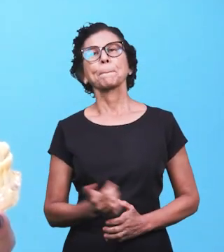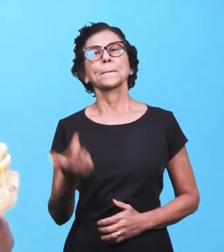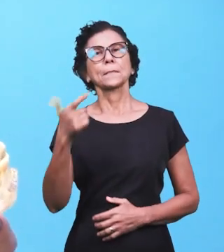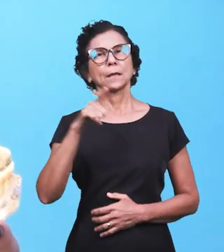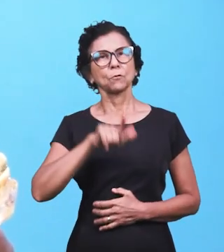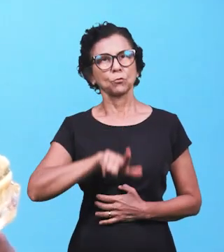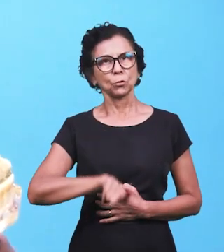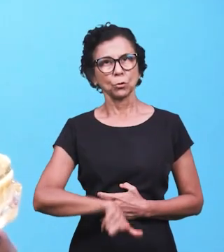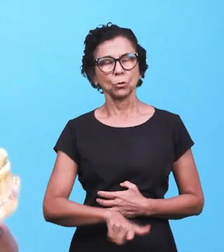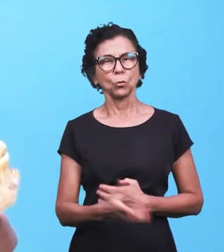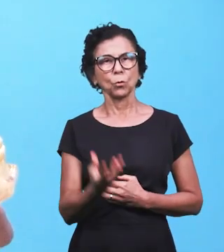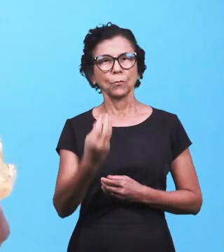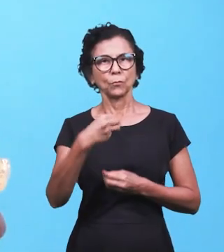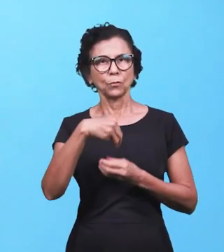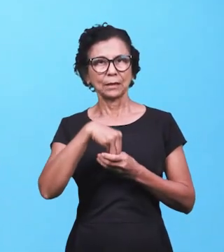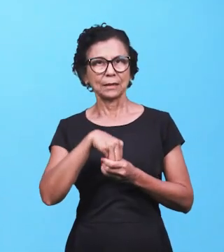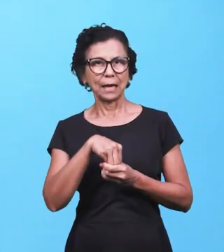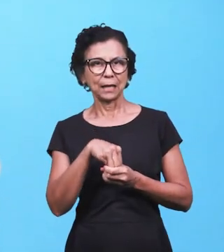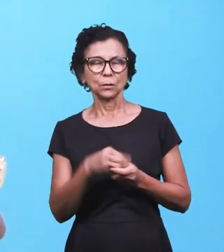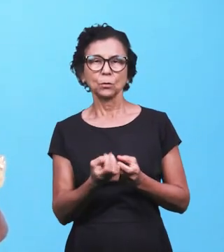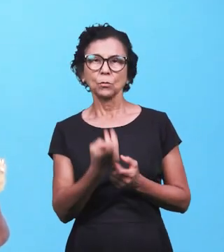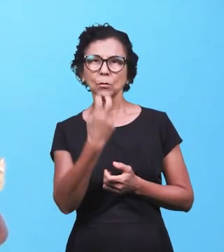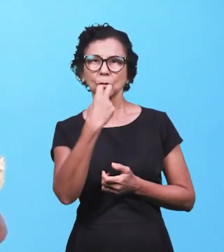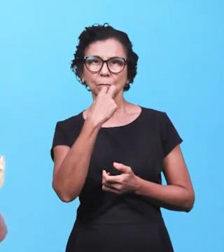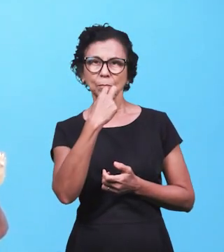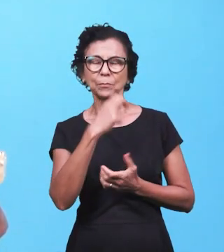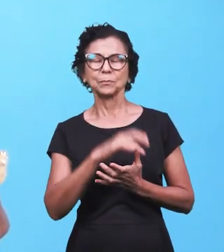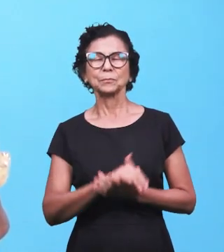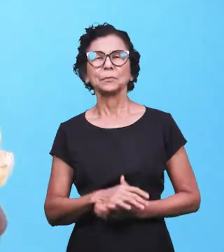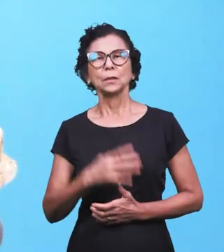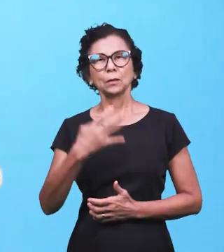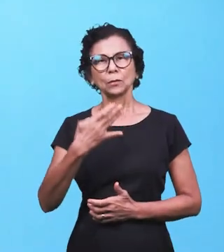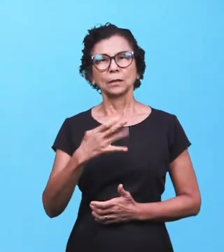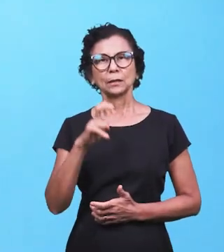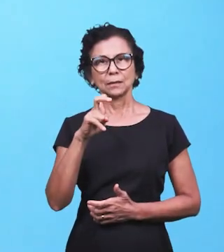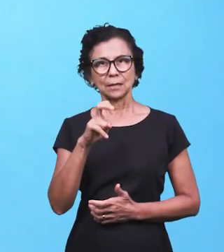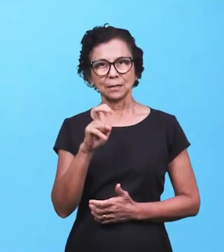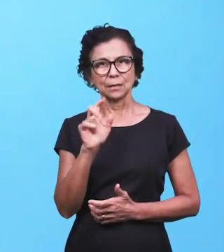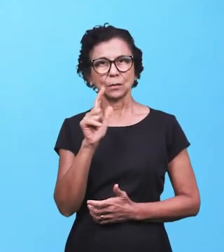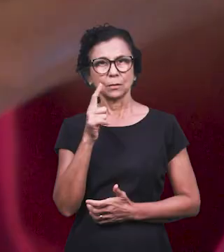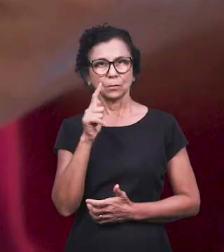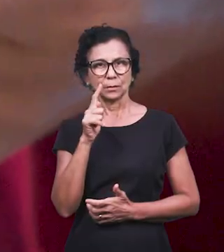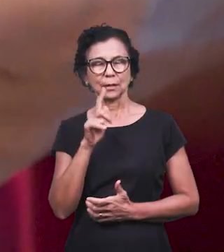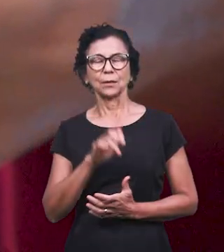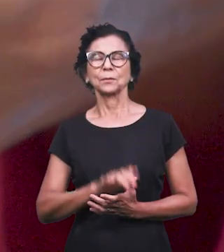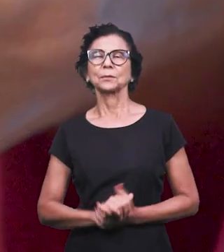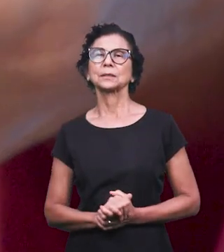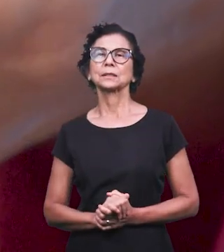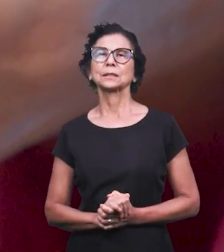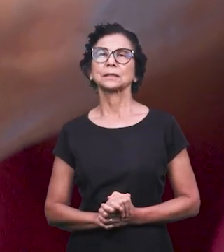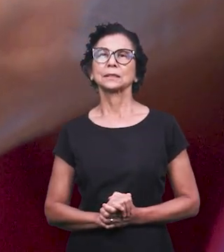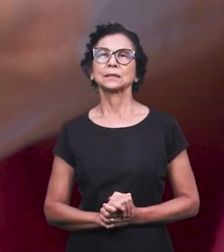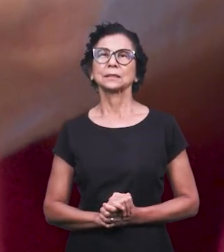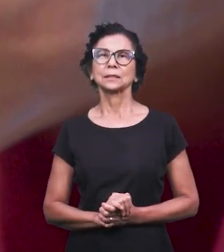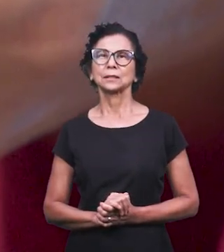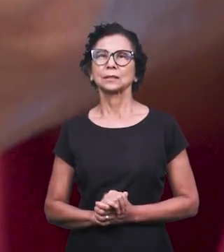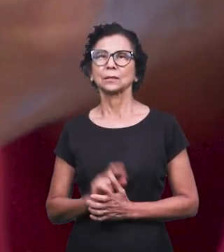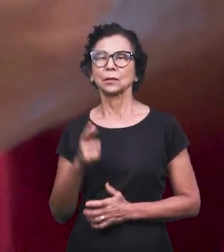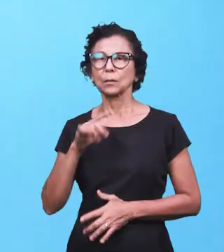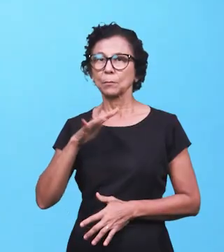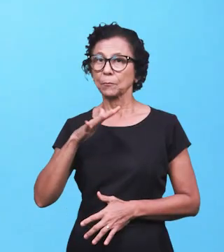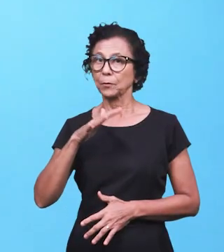coisa internamente, 45 graus, vibra. A parte interna, você vai fazer esse movimento